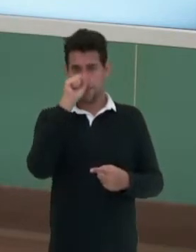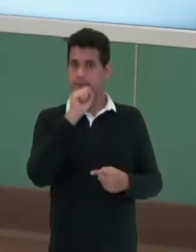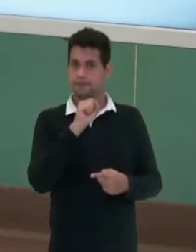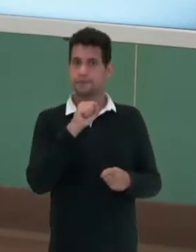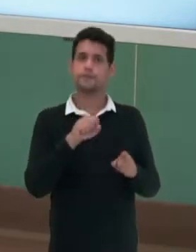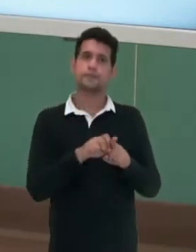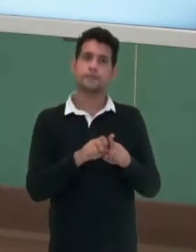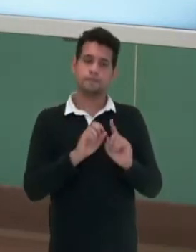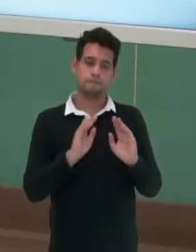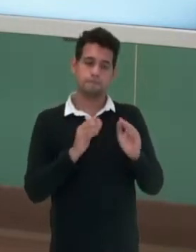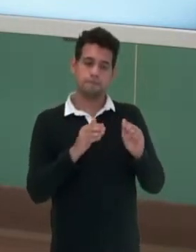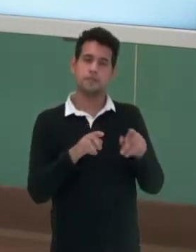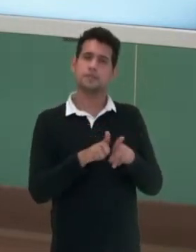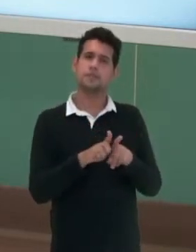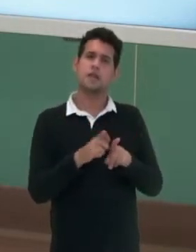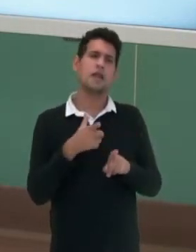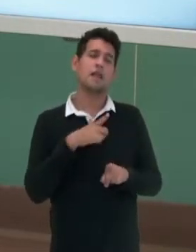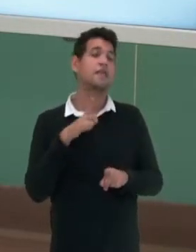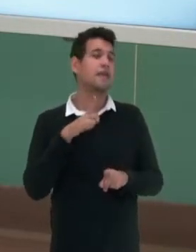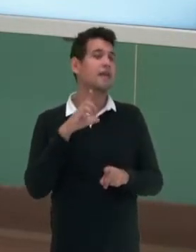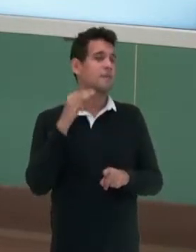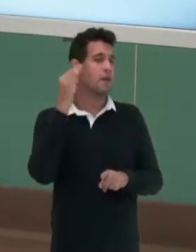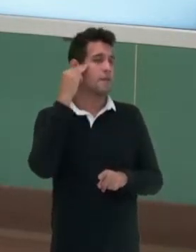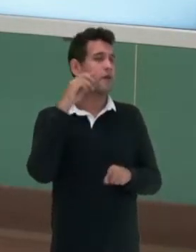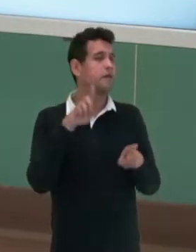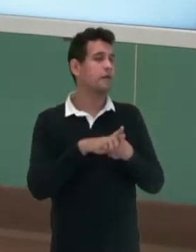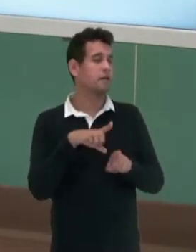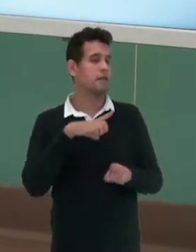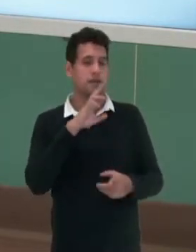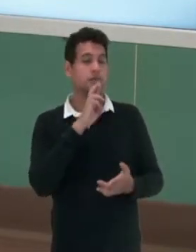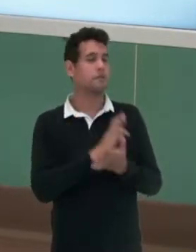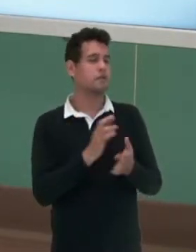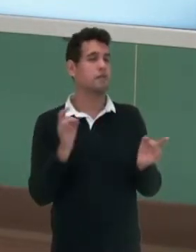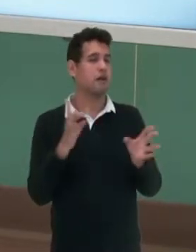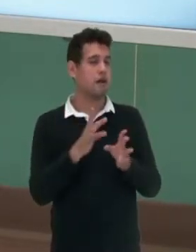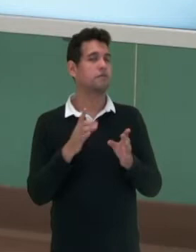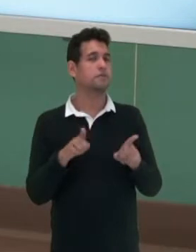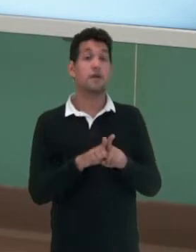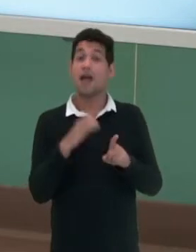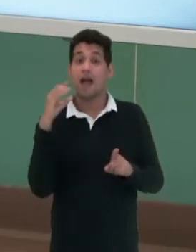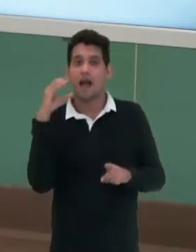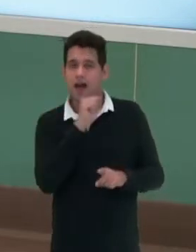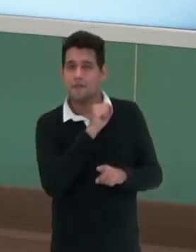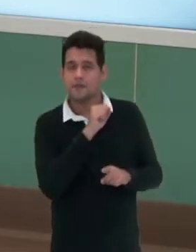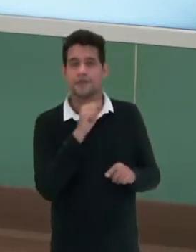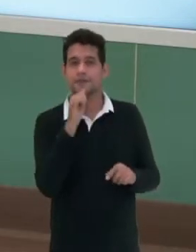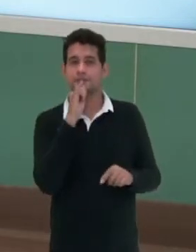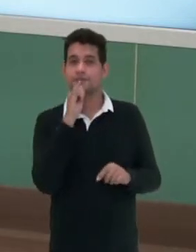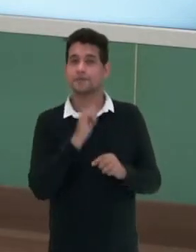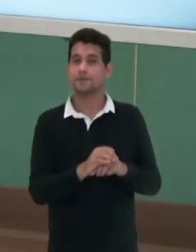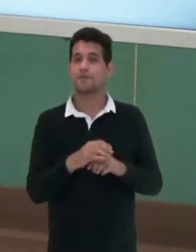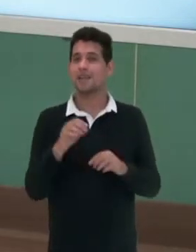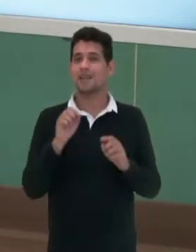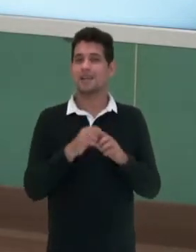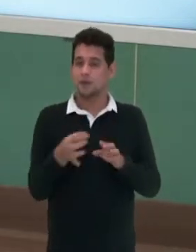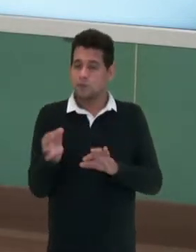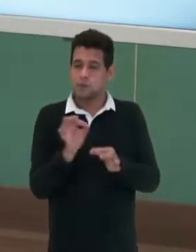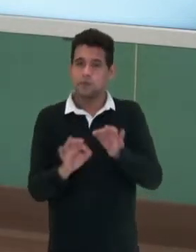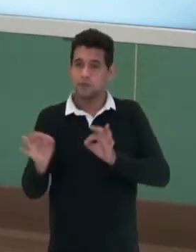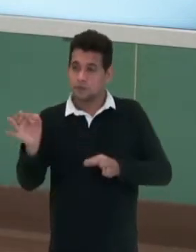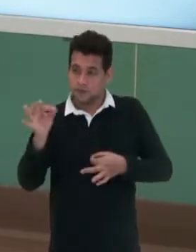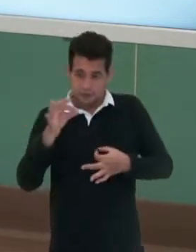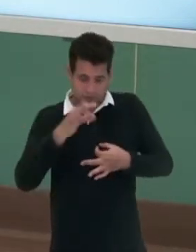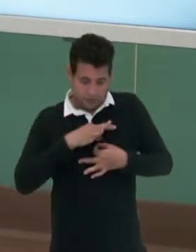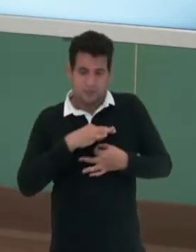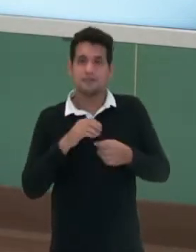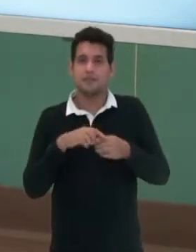células especializadas, ela possui memória e resposta especializada. É tão rápido no momento que esse micro-organismo